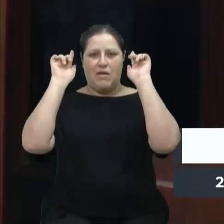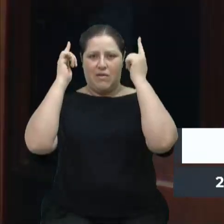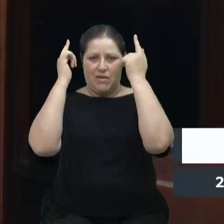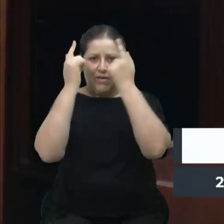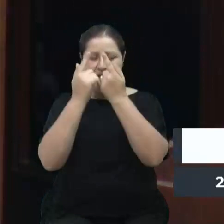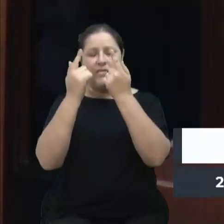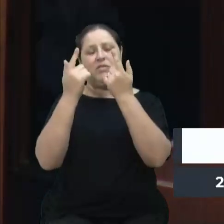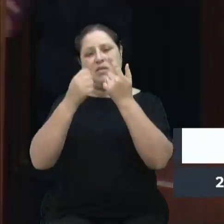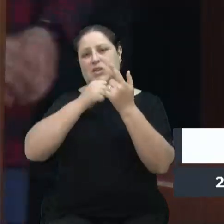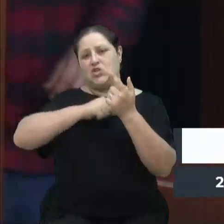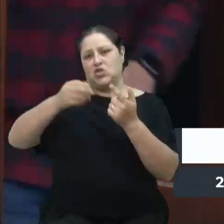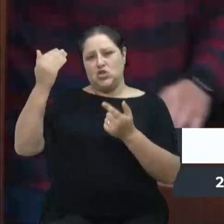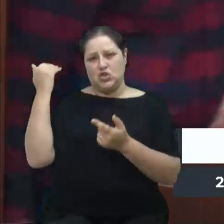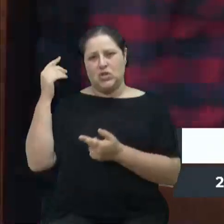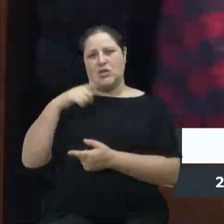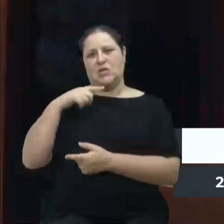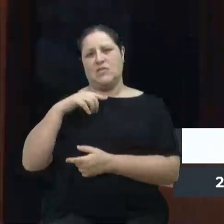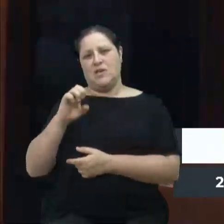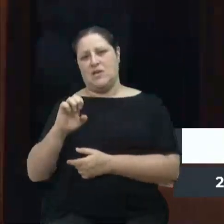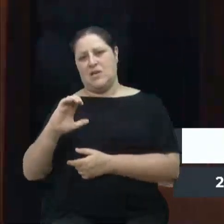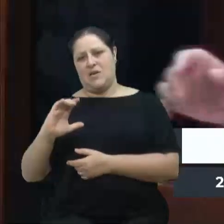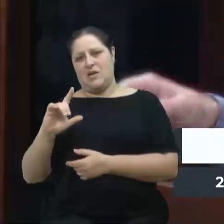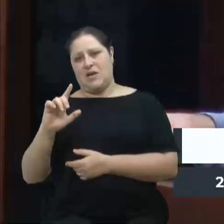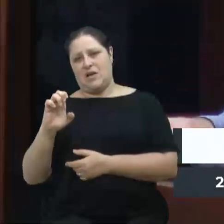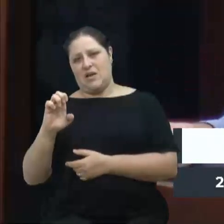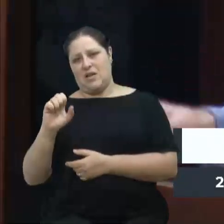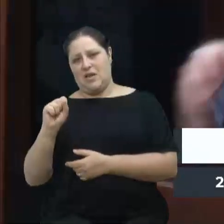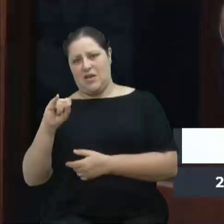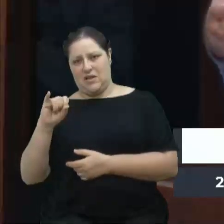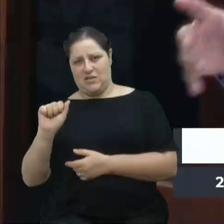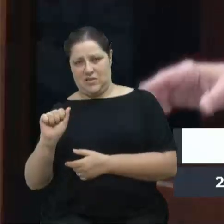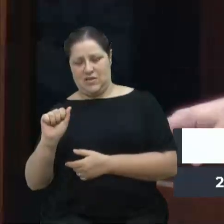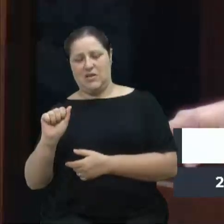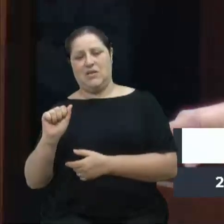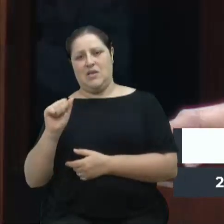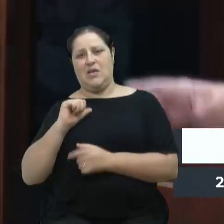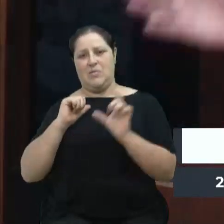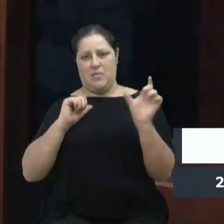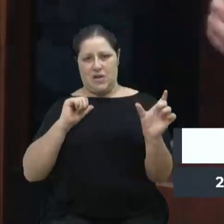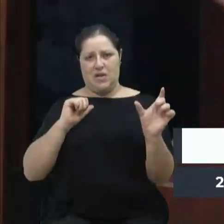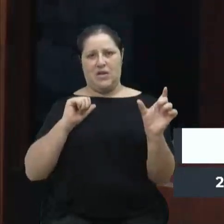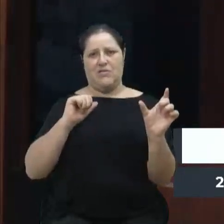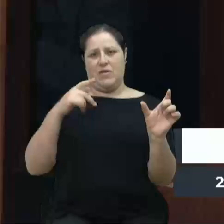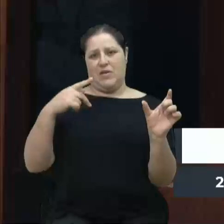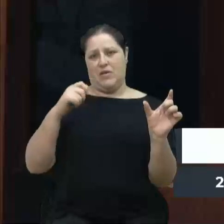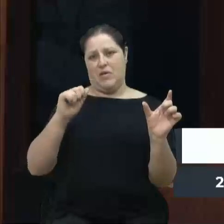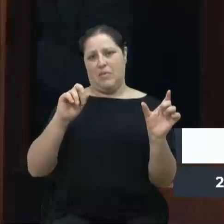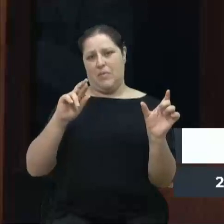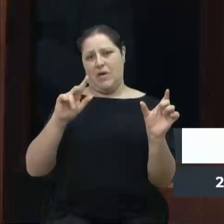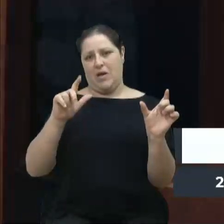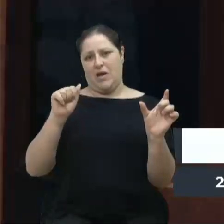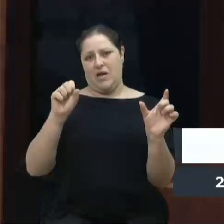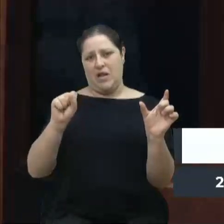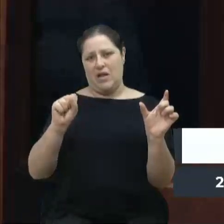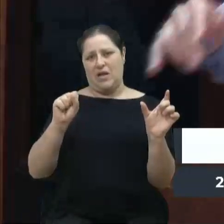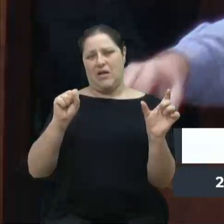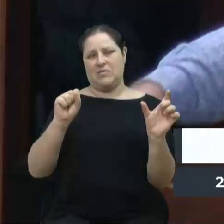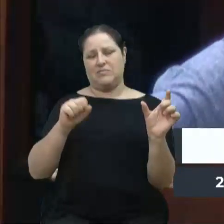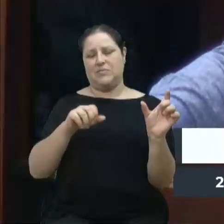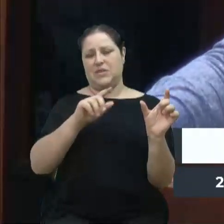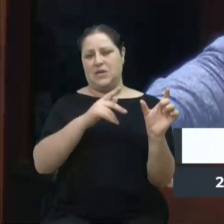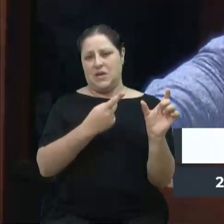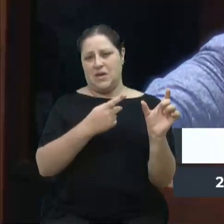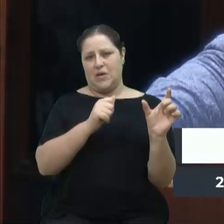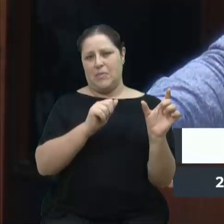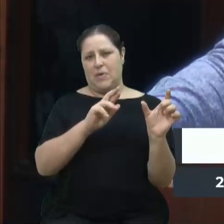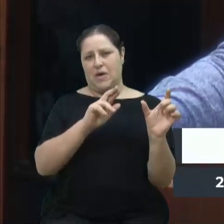Antiga, o parlamento, essa expressão do latim, do parlar, ele é um espaço em que a política atravessa